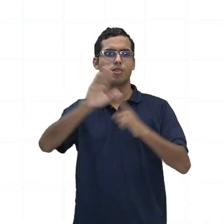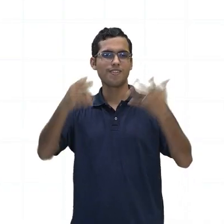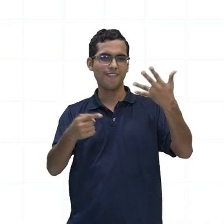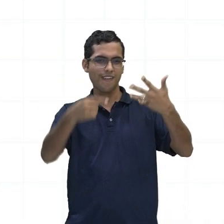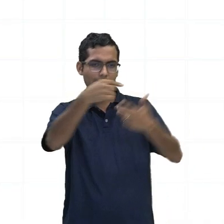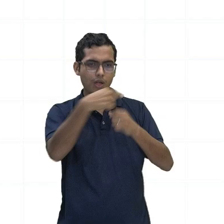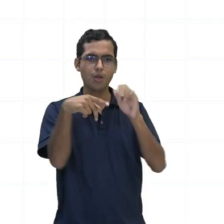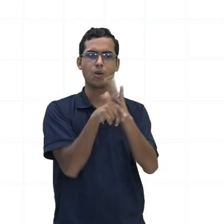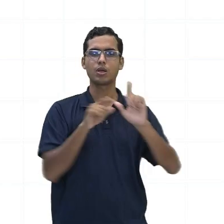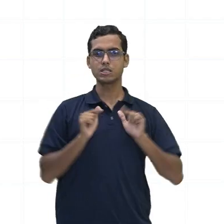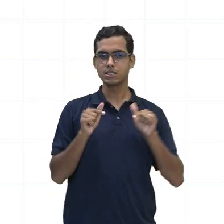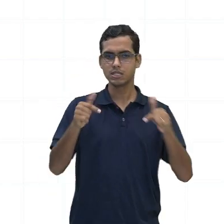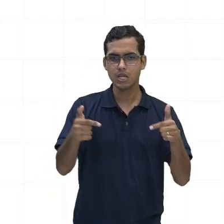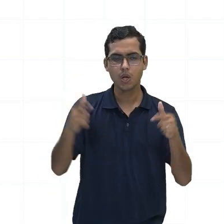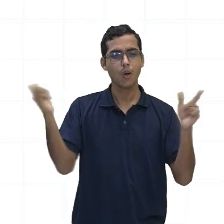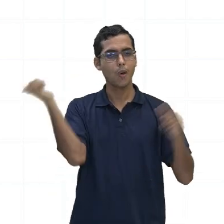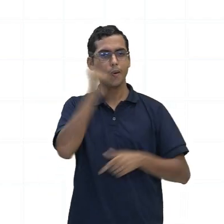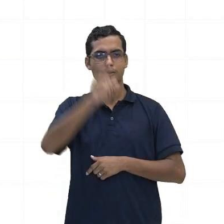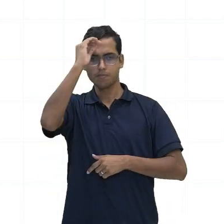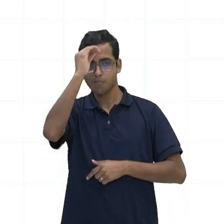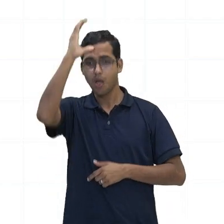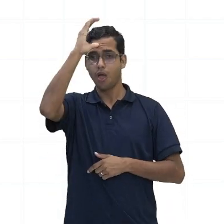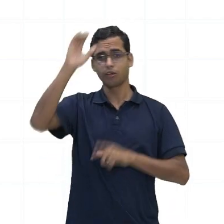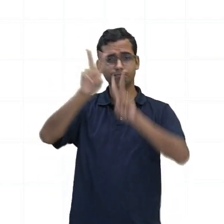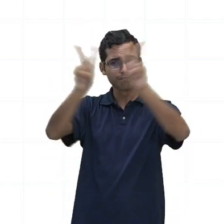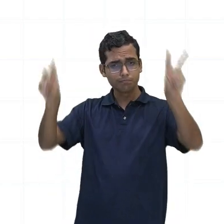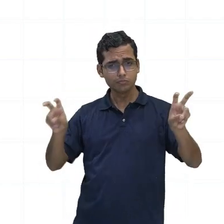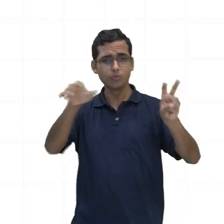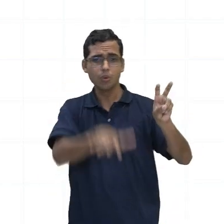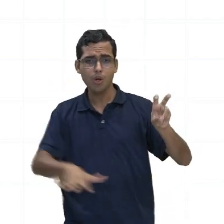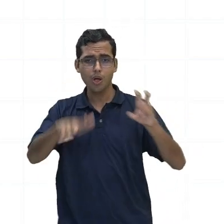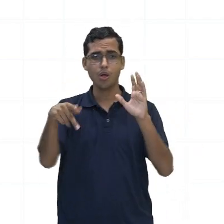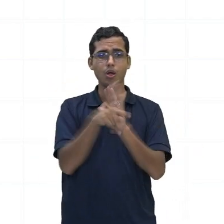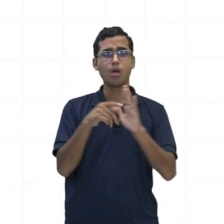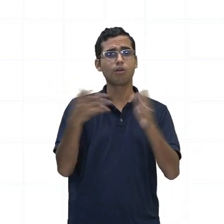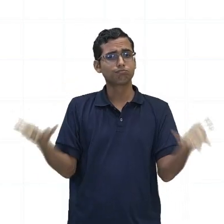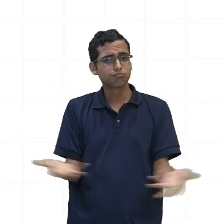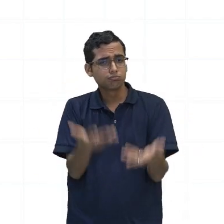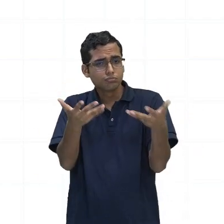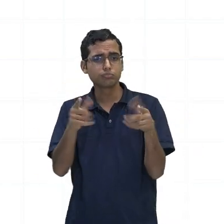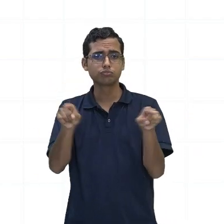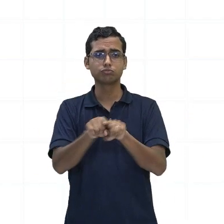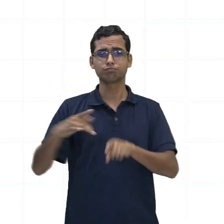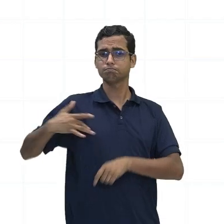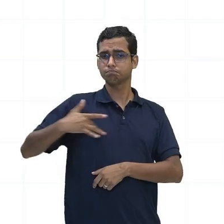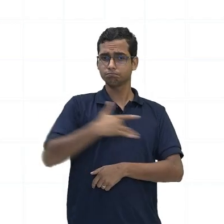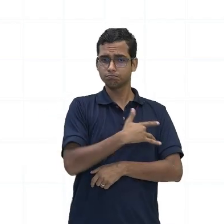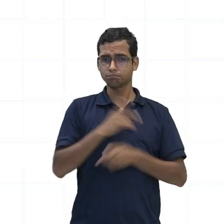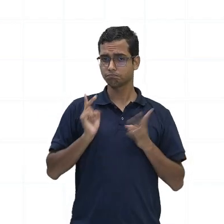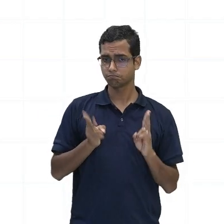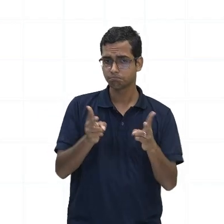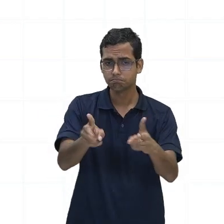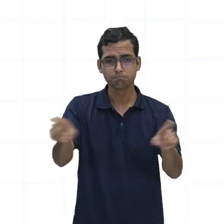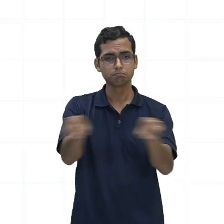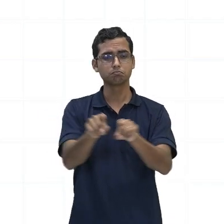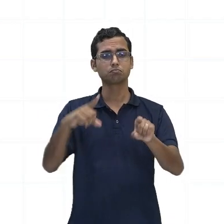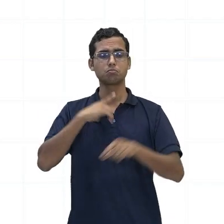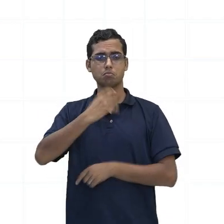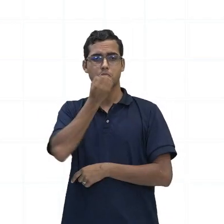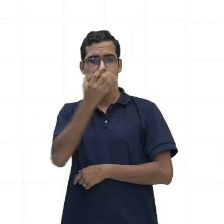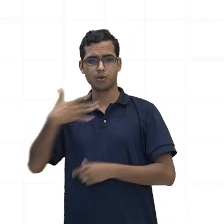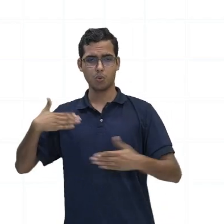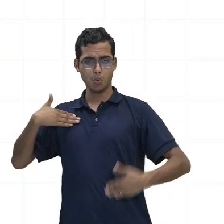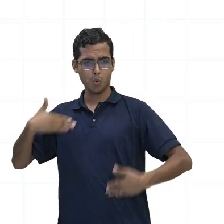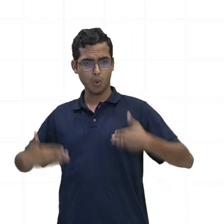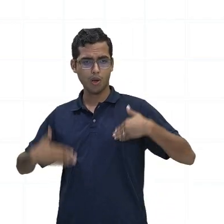de medidas e conhecimentos recorrentes na promoção e manutenção da saúde, estando relacionado ao